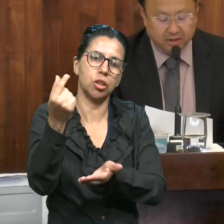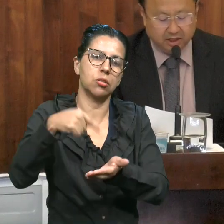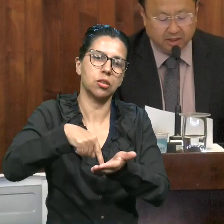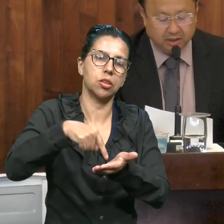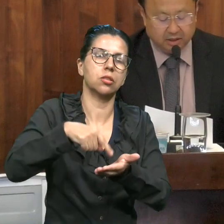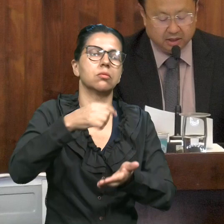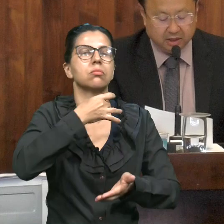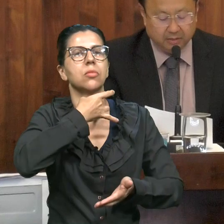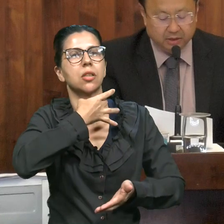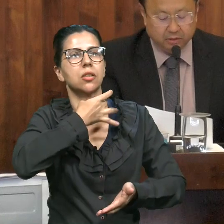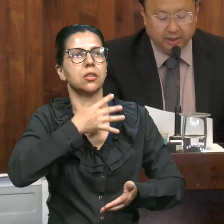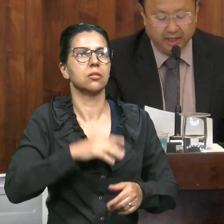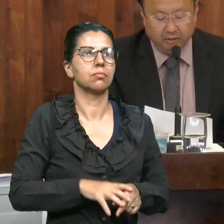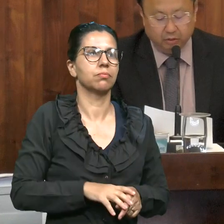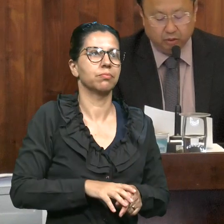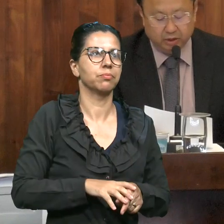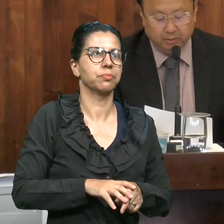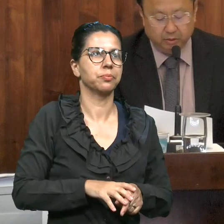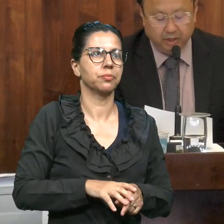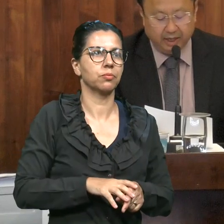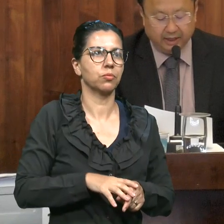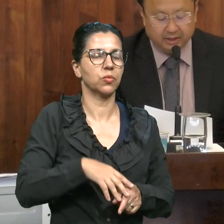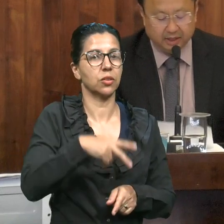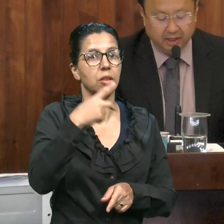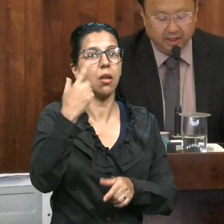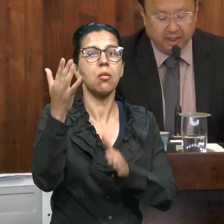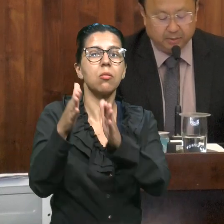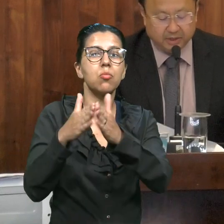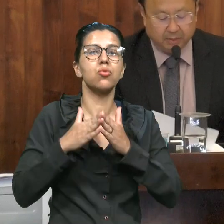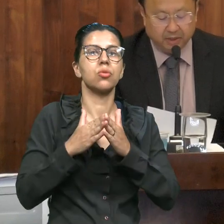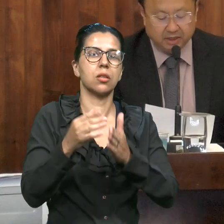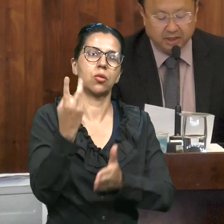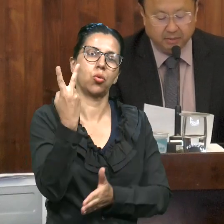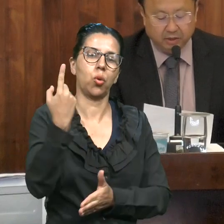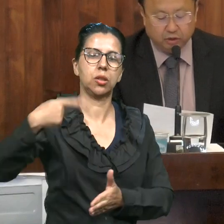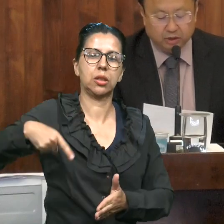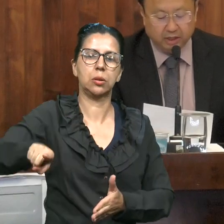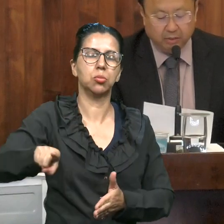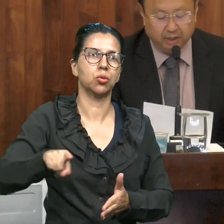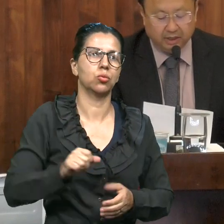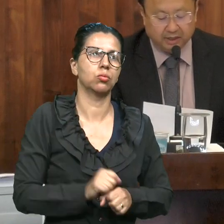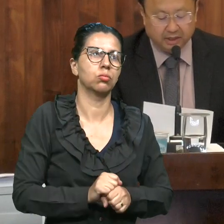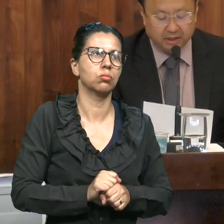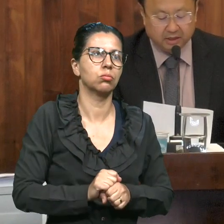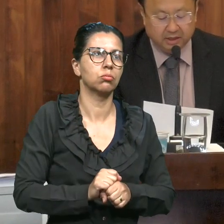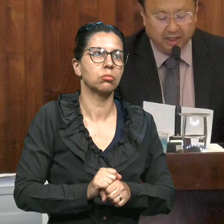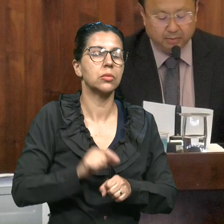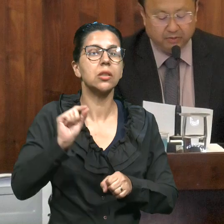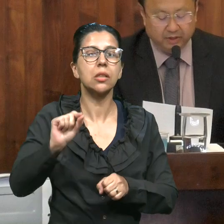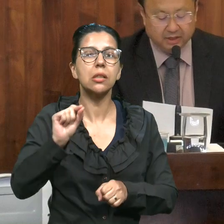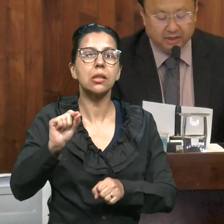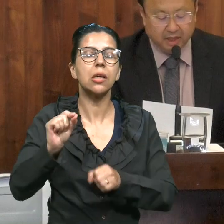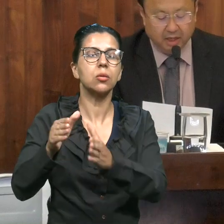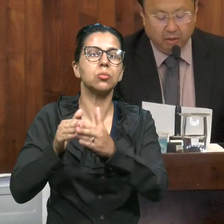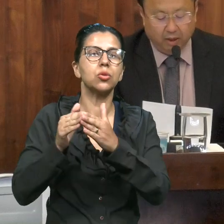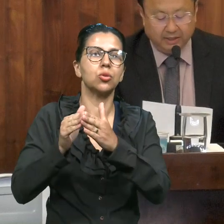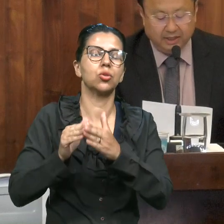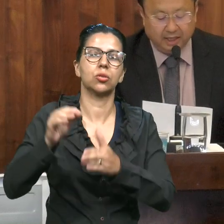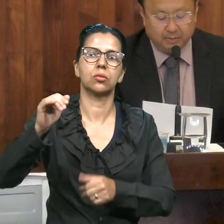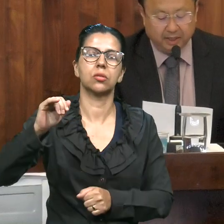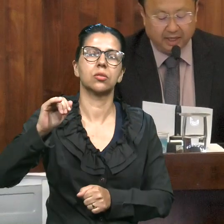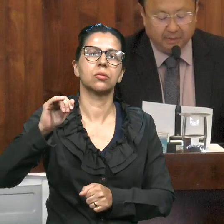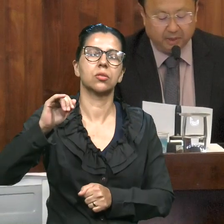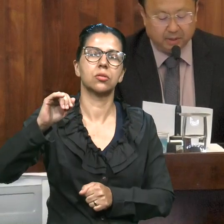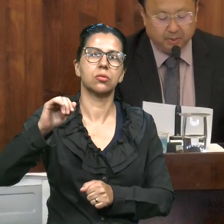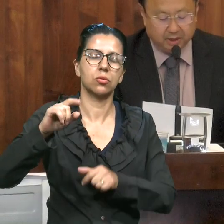Casagrande, adiantamento de numerário R$ 2.000, responsável pelo adiantamento José Roberto Casagrande, diárias previstas,